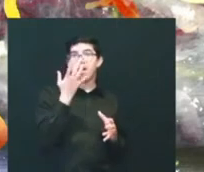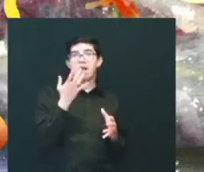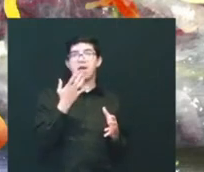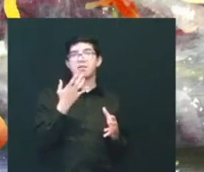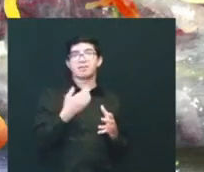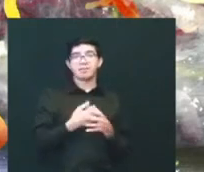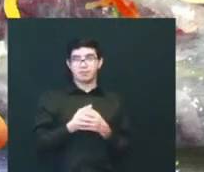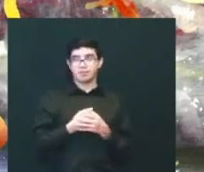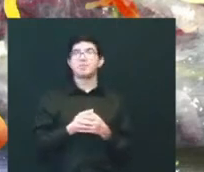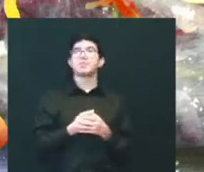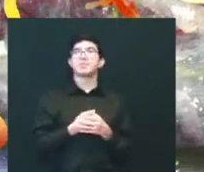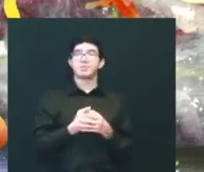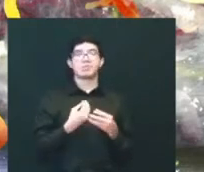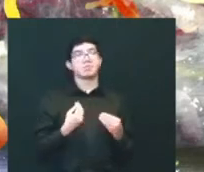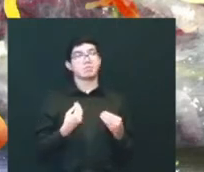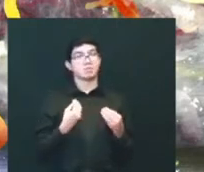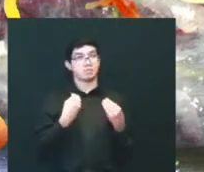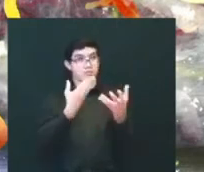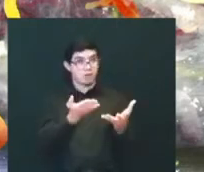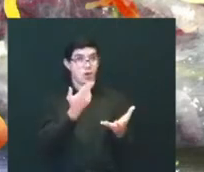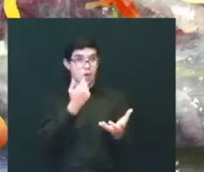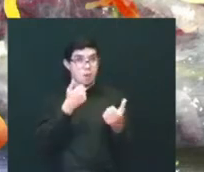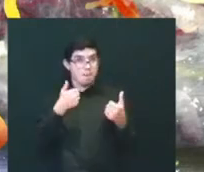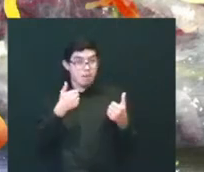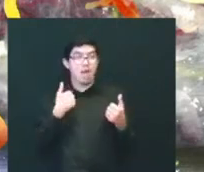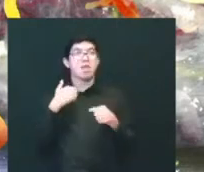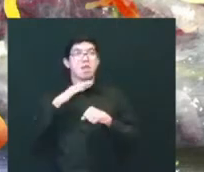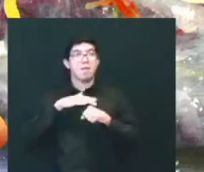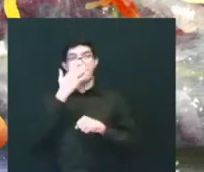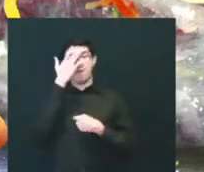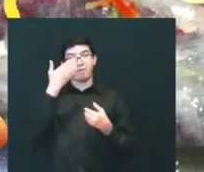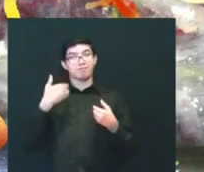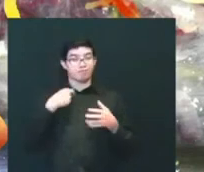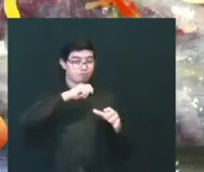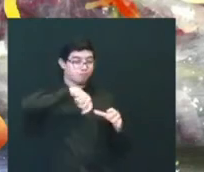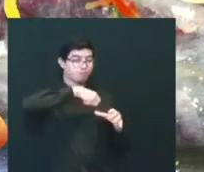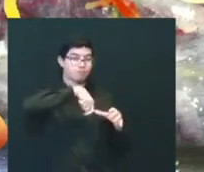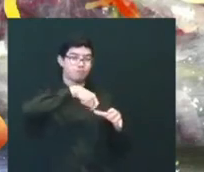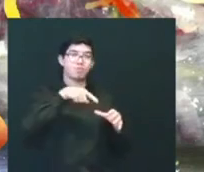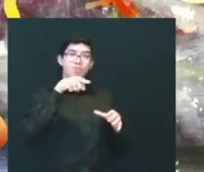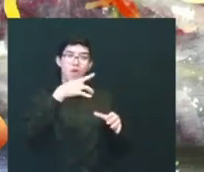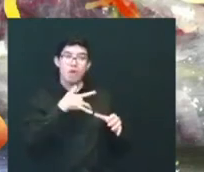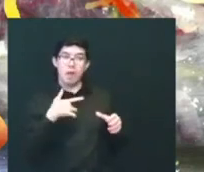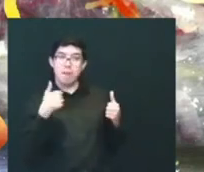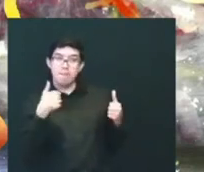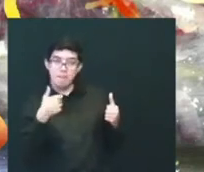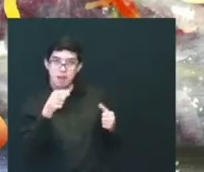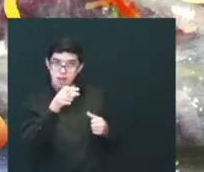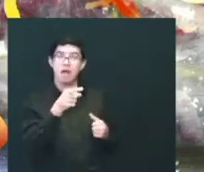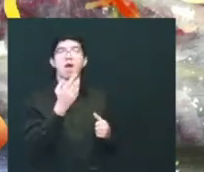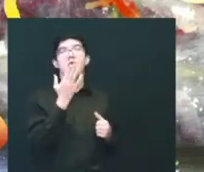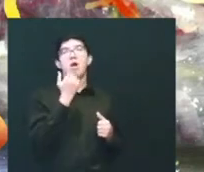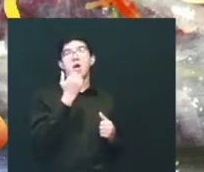dia, e tanto para ele como para você. Acaba que o paciente, como ele está comendo de uma forma mais saudável, o cuidador ele se beneficia